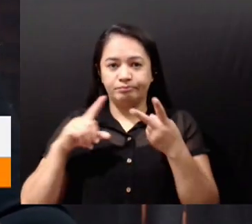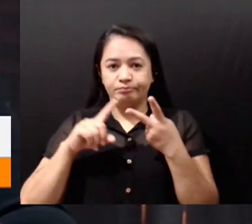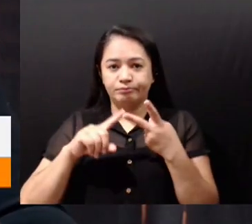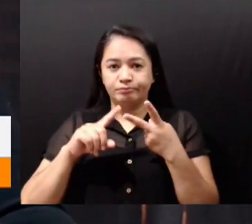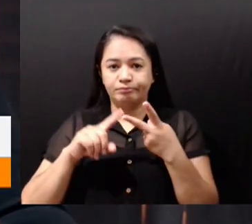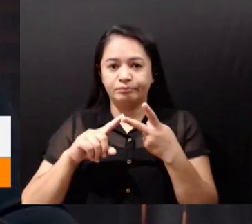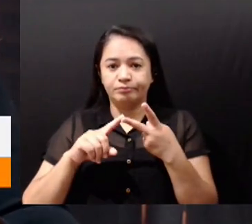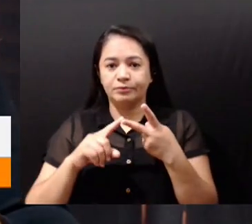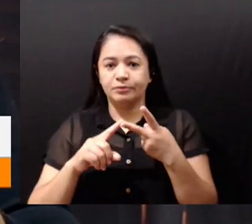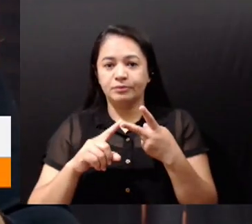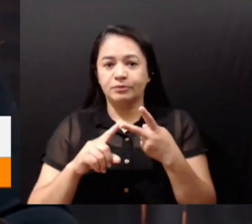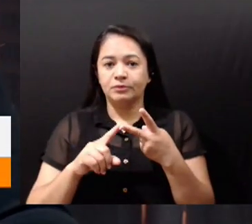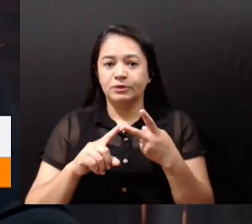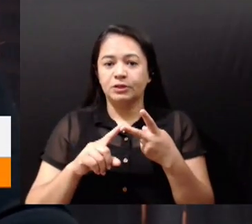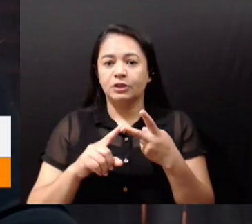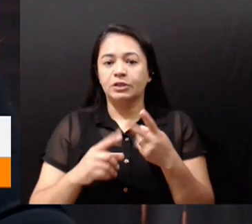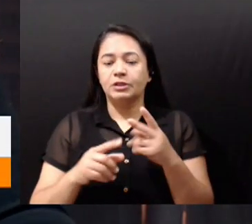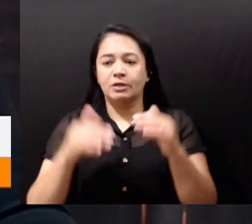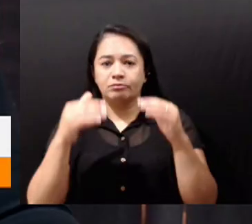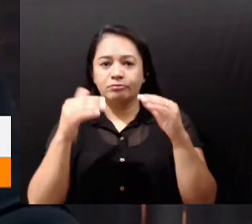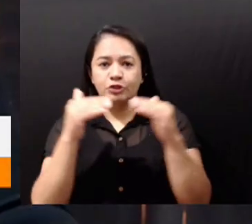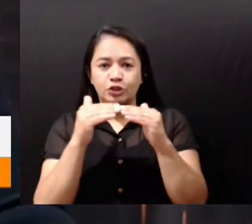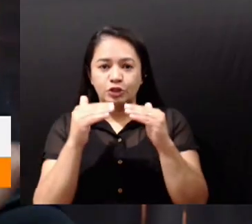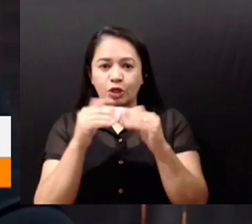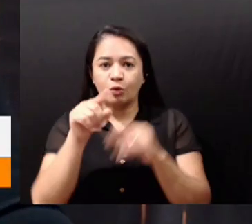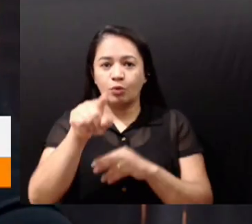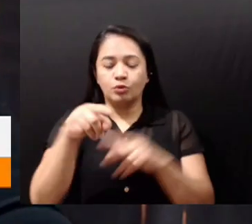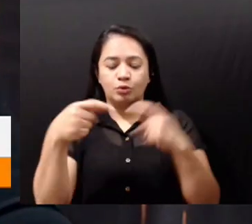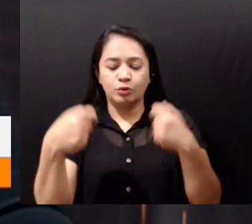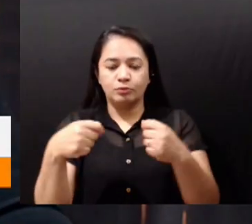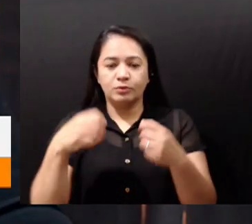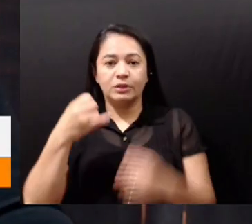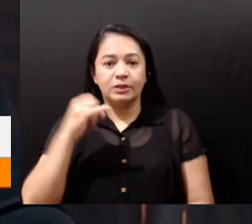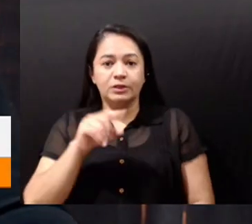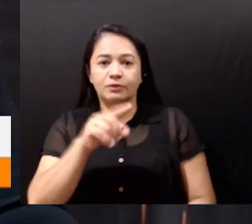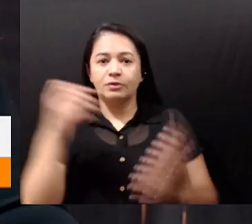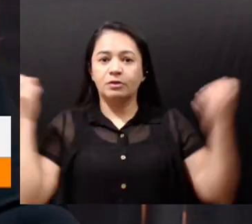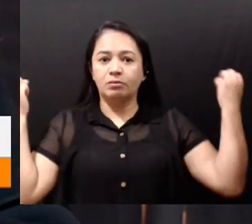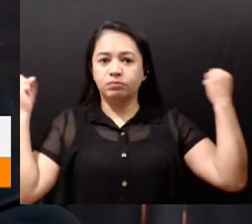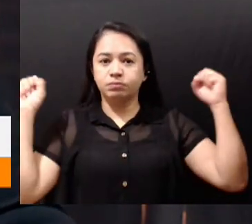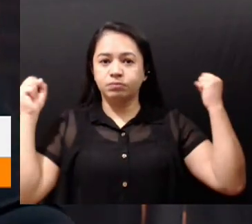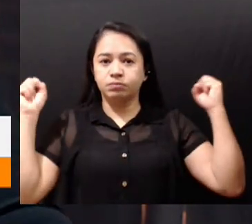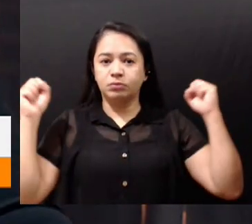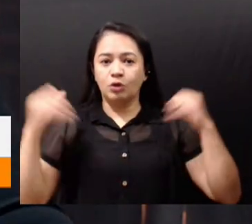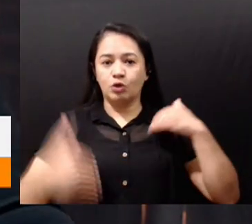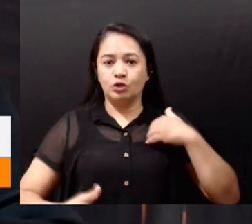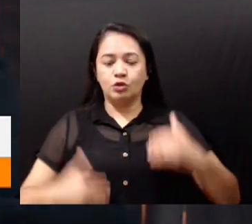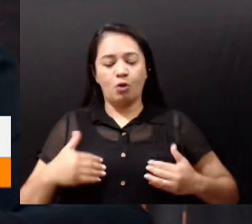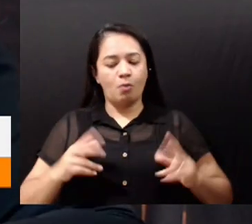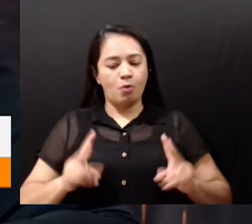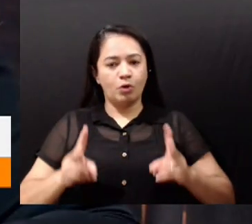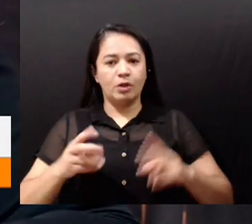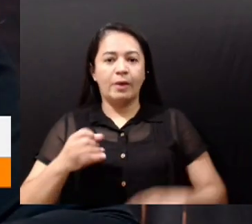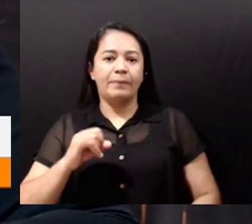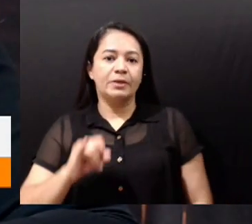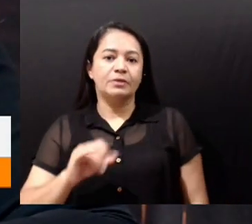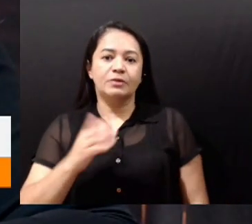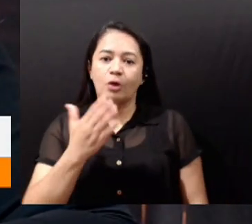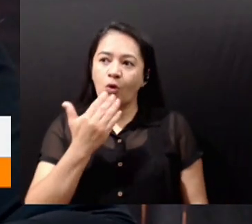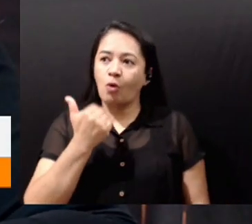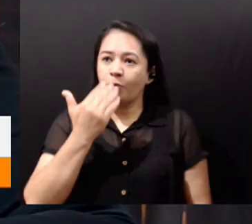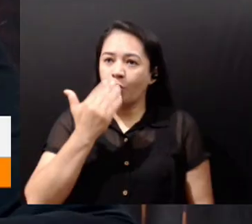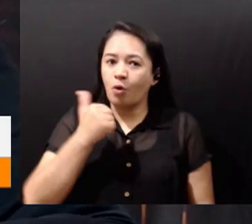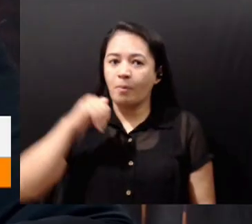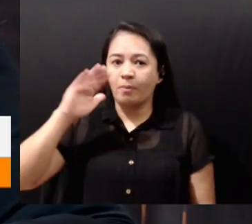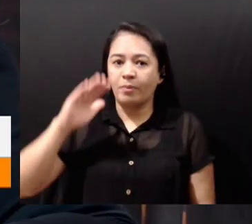você precisa, se você faz exercício, seu corpo vai se manter. Sim. Se você está comendo mais e está fazendo menos